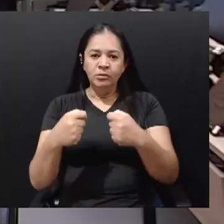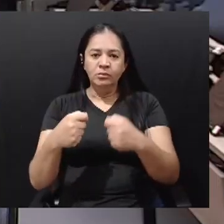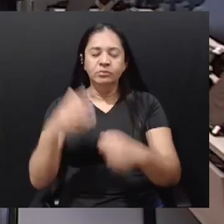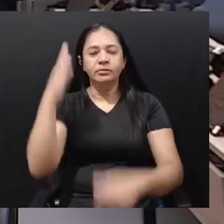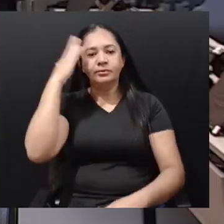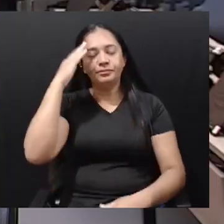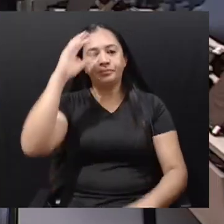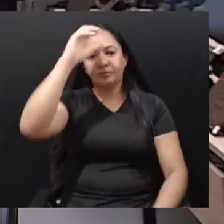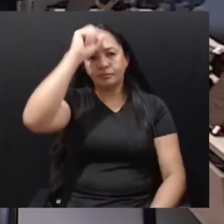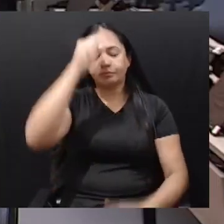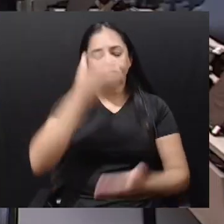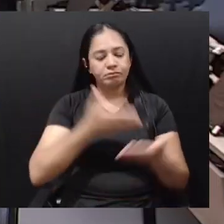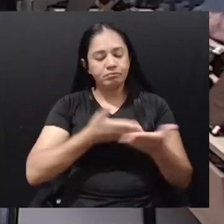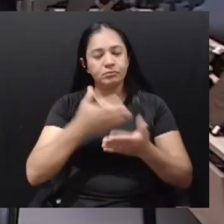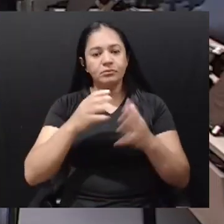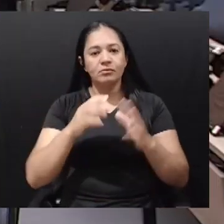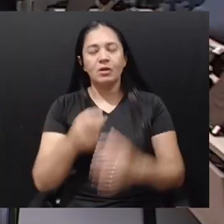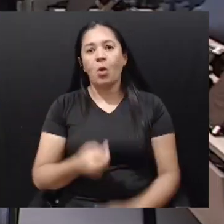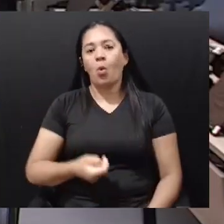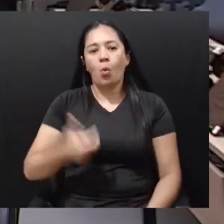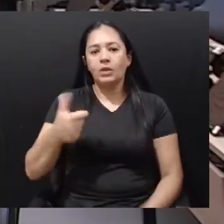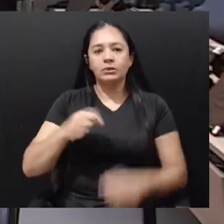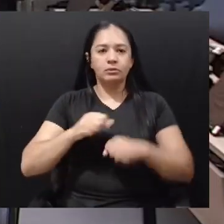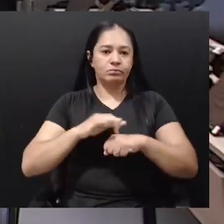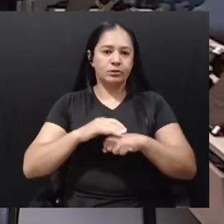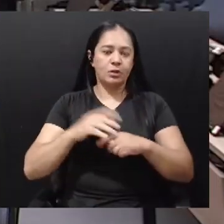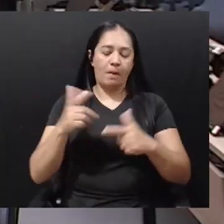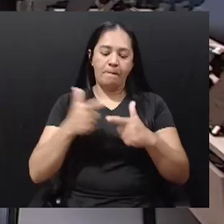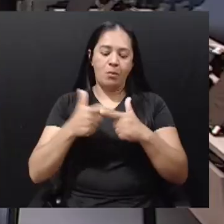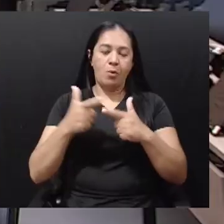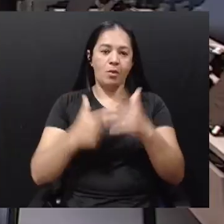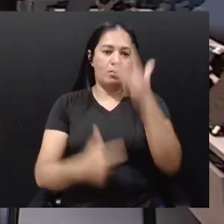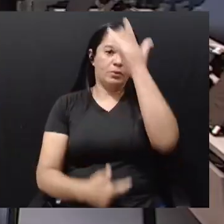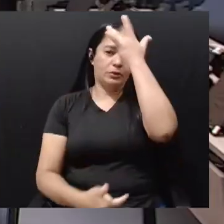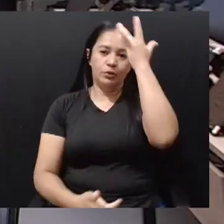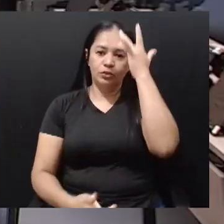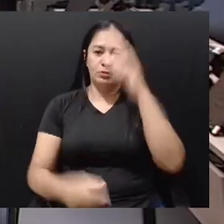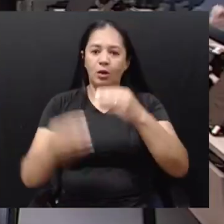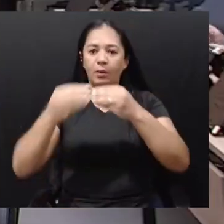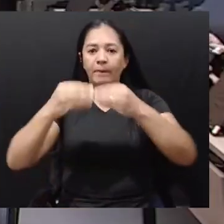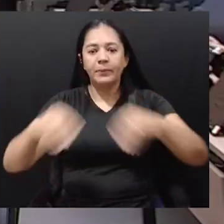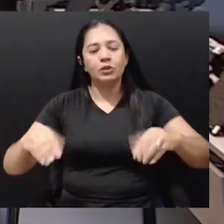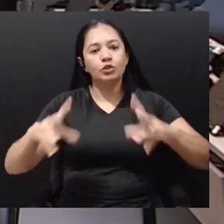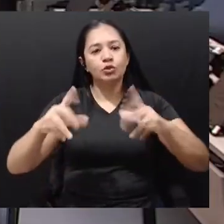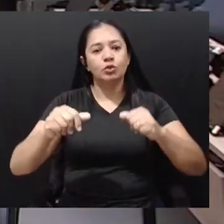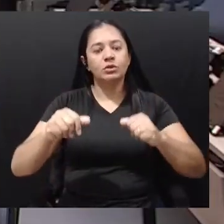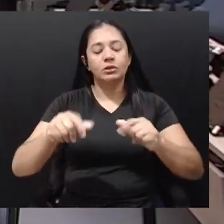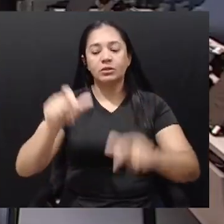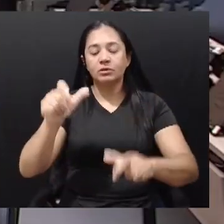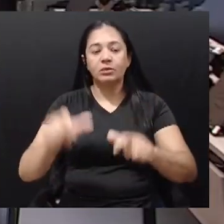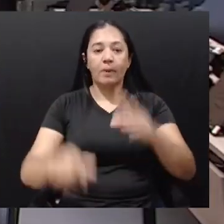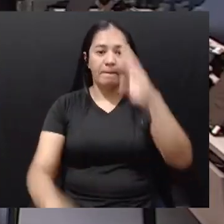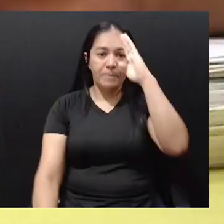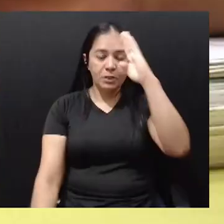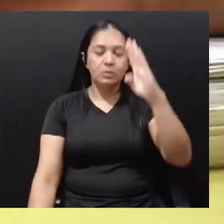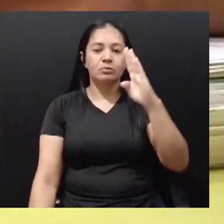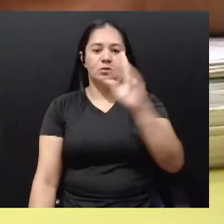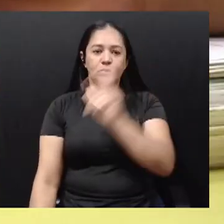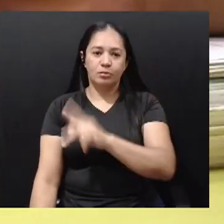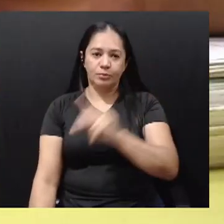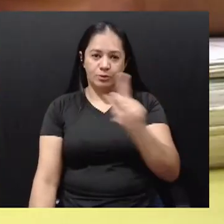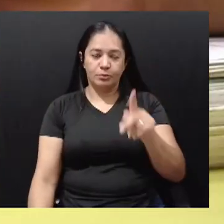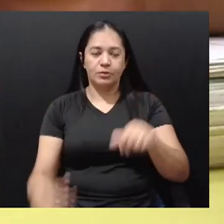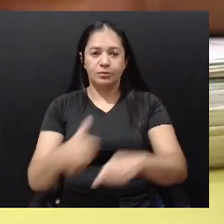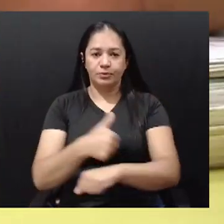essa quase que uma epidemia de problemas de saúde mental que afetam todas as pessoas, em especial os profissionais da educação.